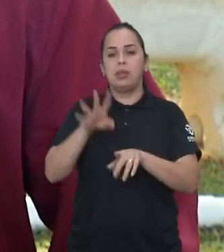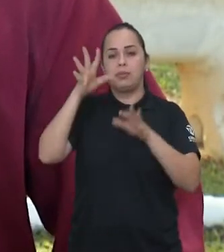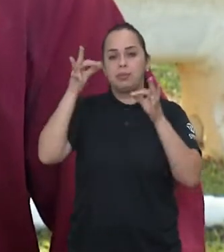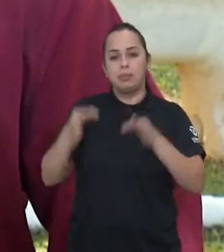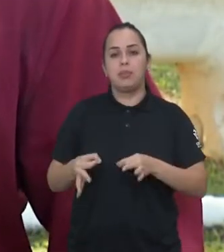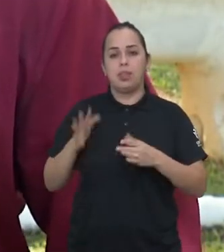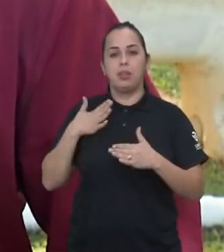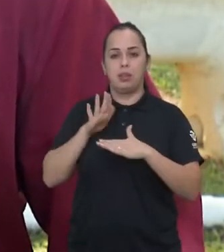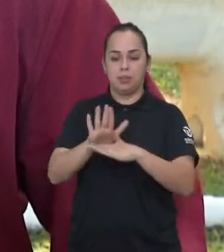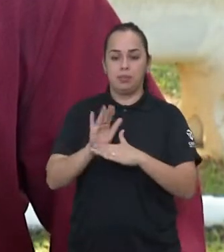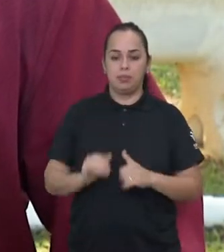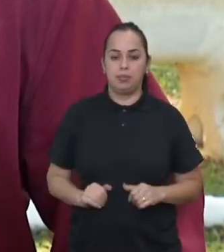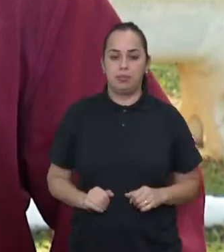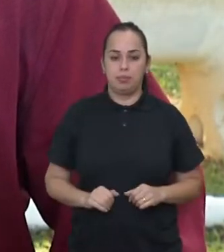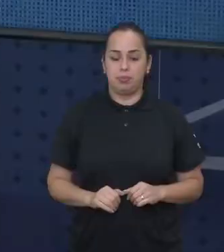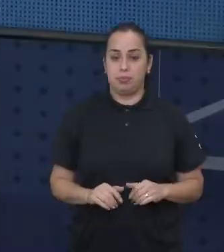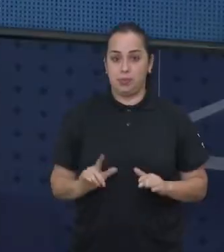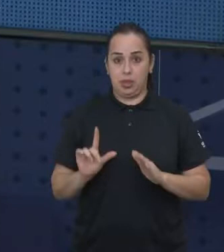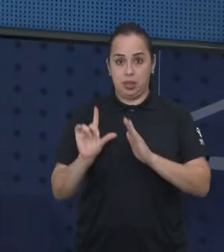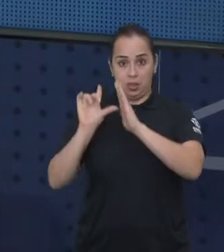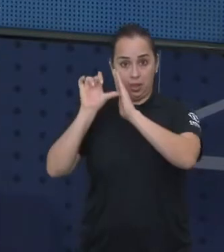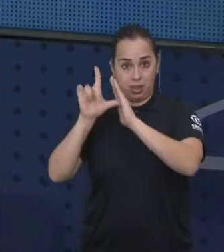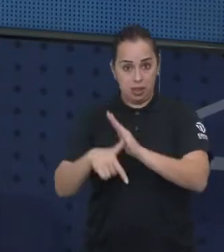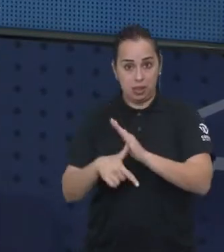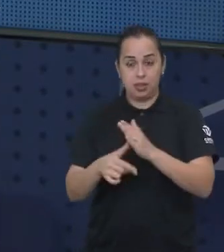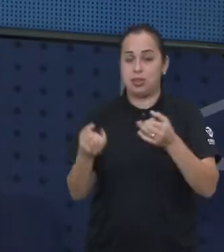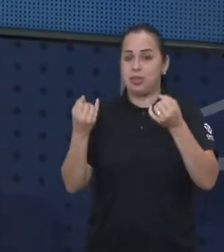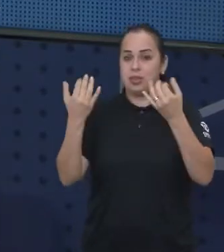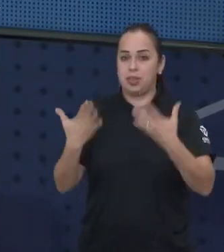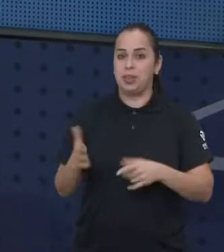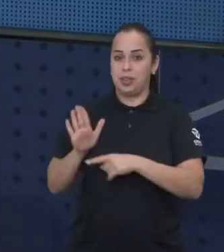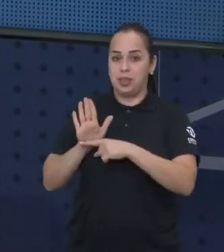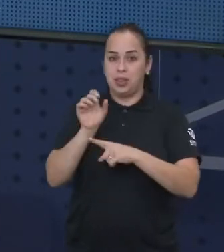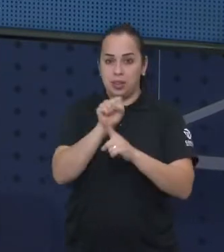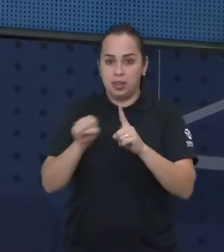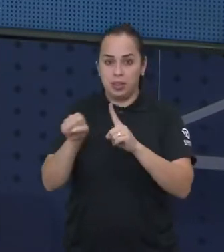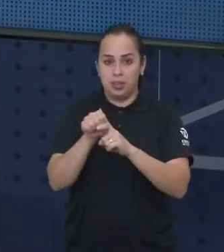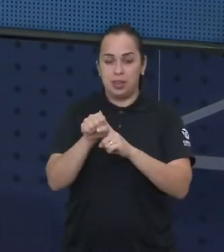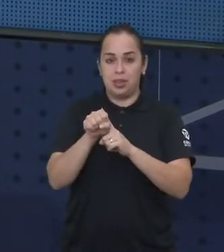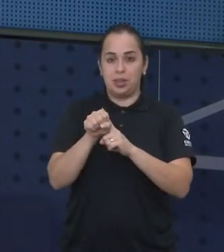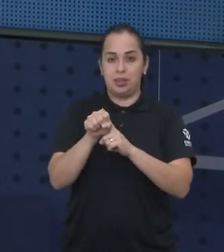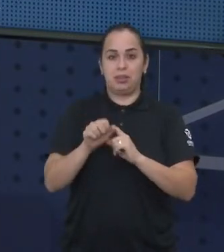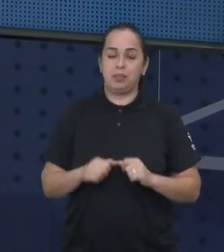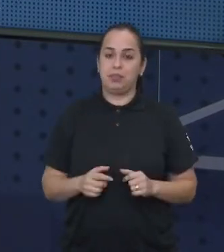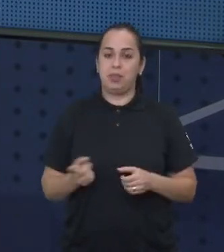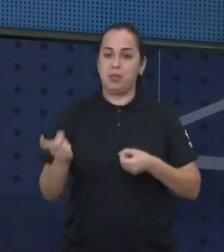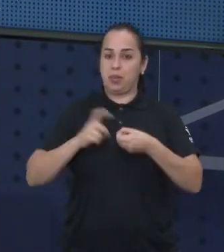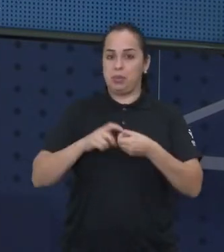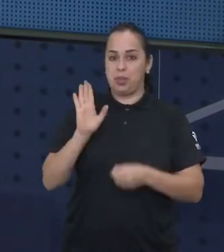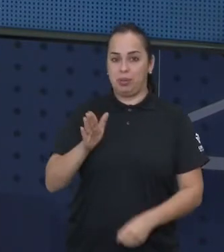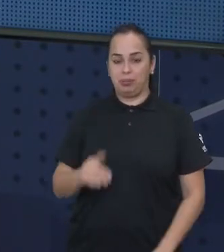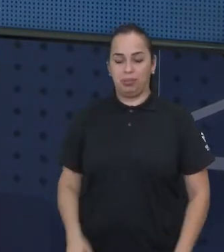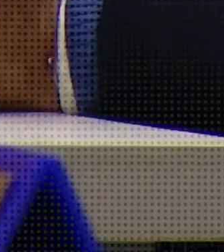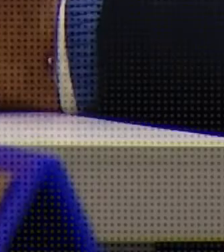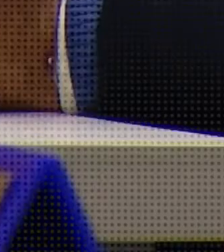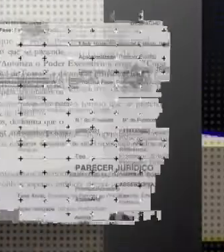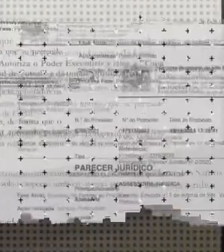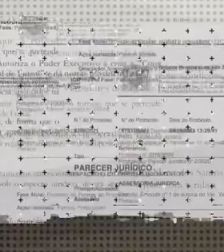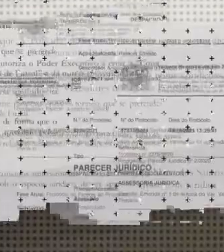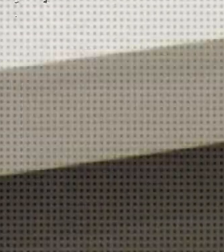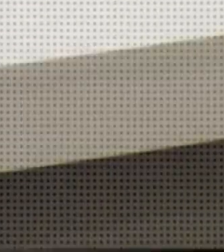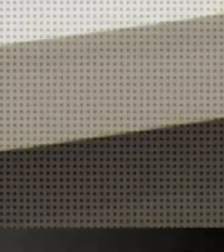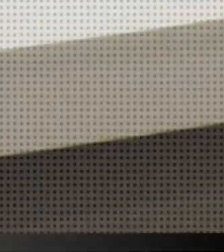certeza a gente vai poder ajudar e no próximo bloco vamos falar de assistência social para alunos de baixa renda Voltamos já